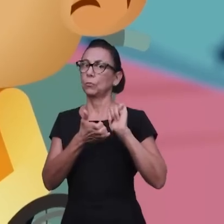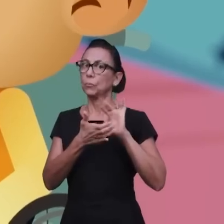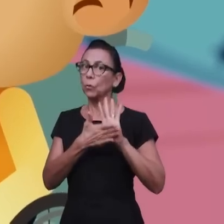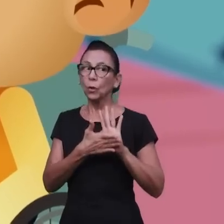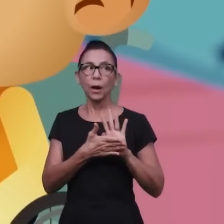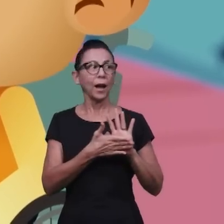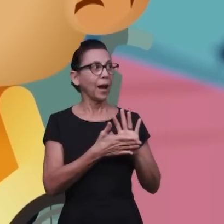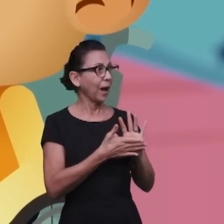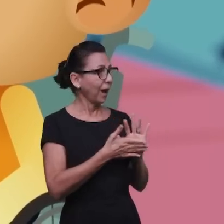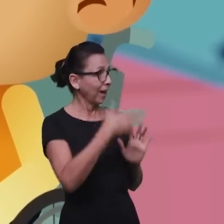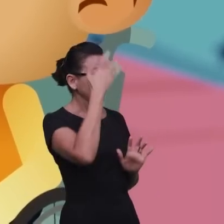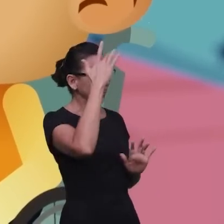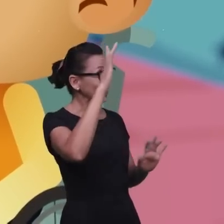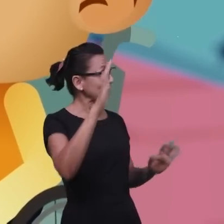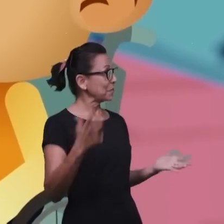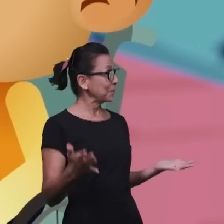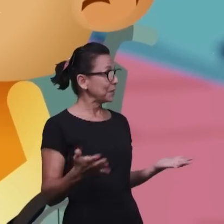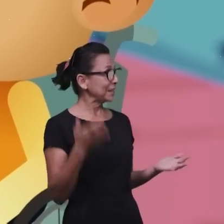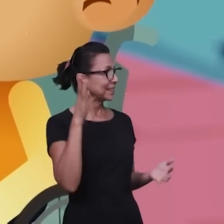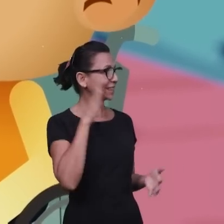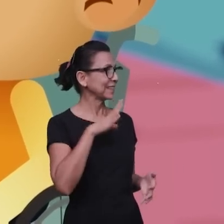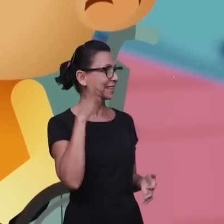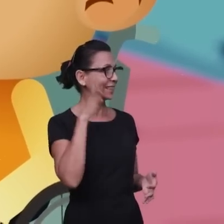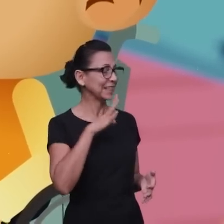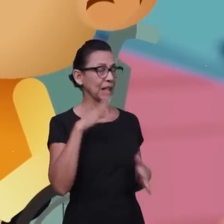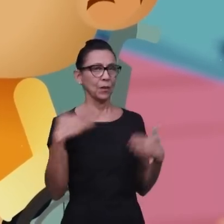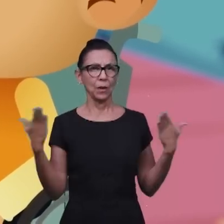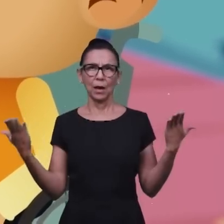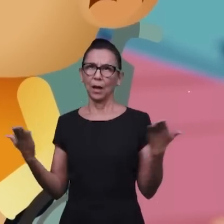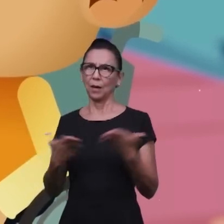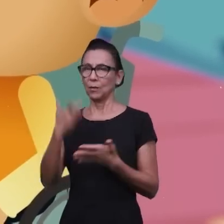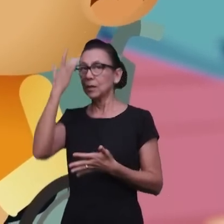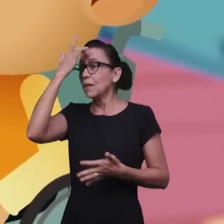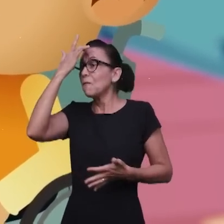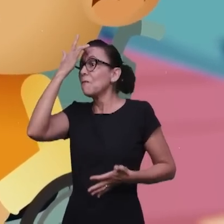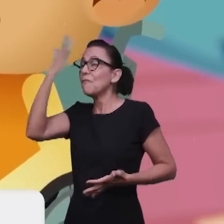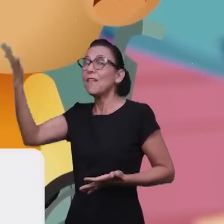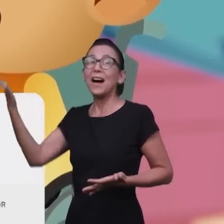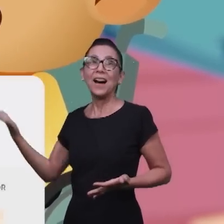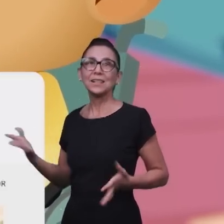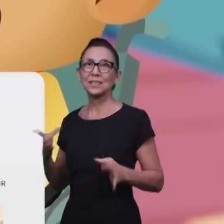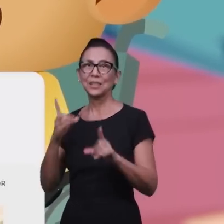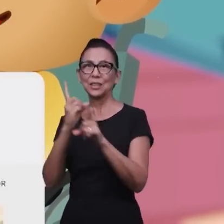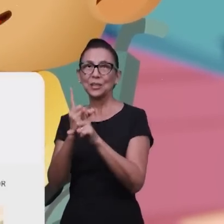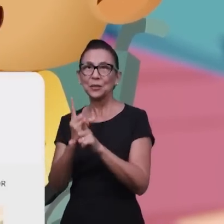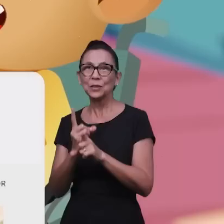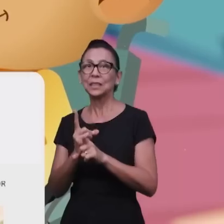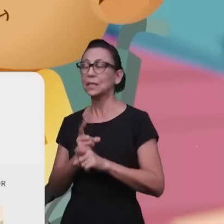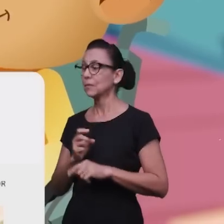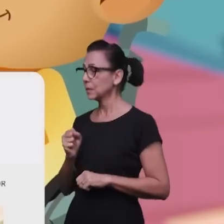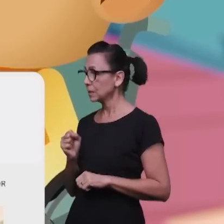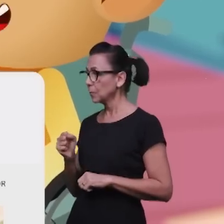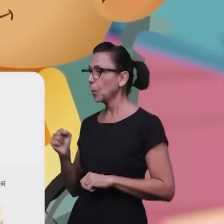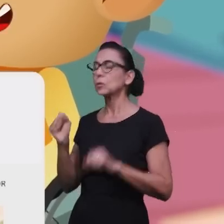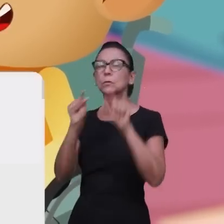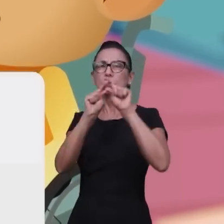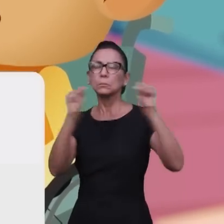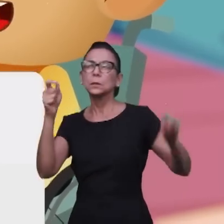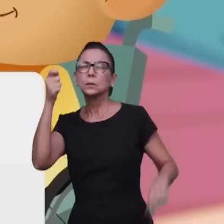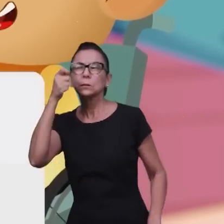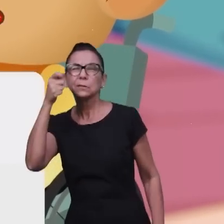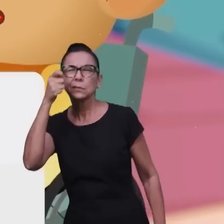de joinha, é uma forma de dizer que você gostou do vídeo. Ao receber muitos likes, o YouTube entende que o nosso vídeo